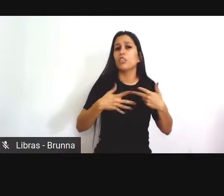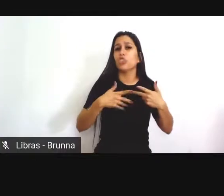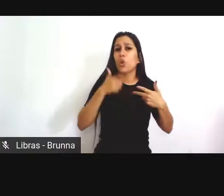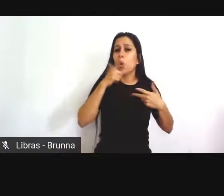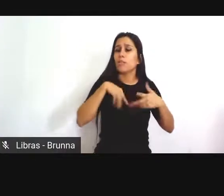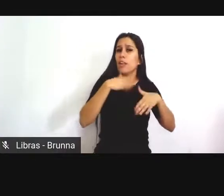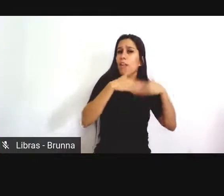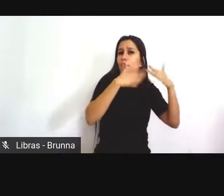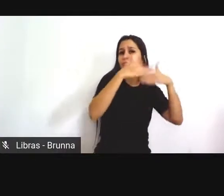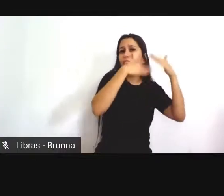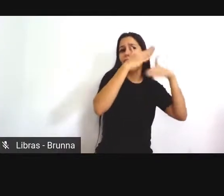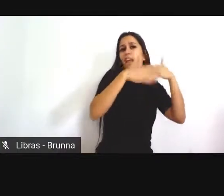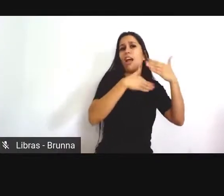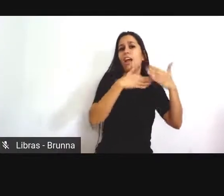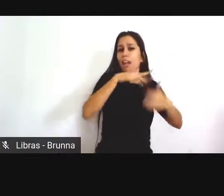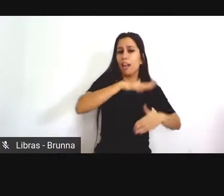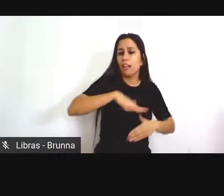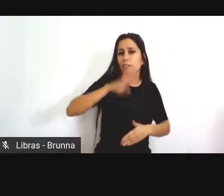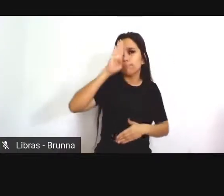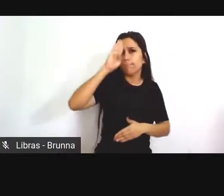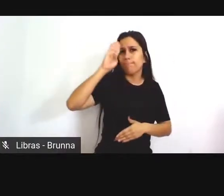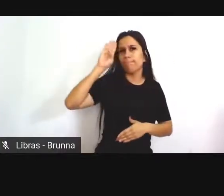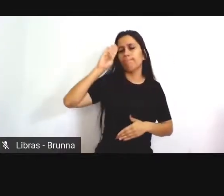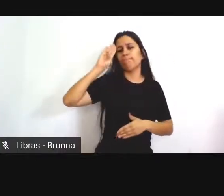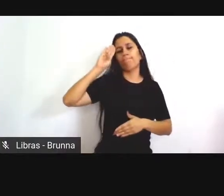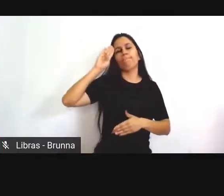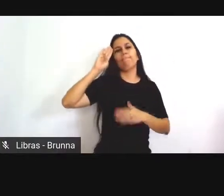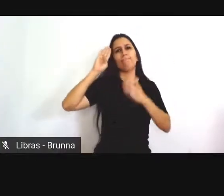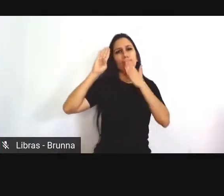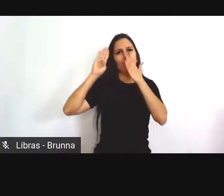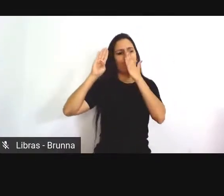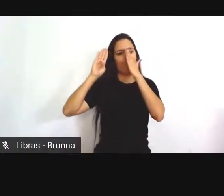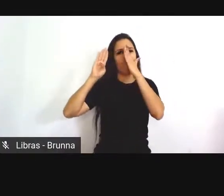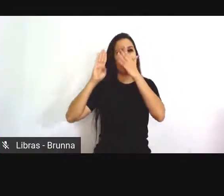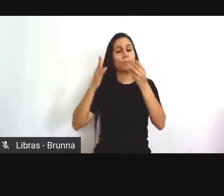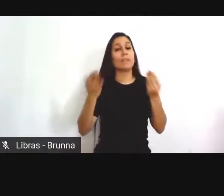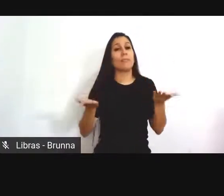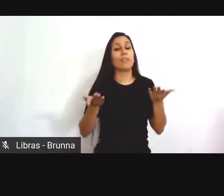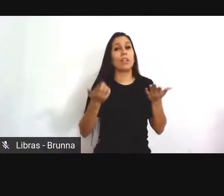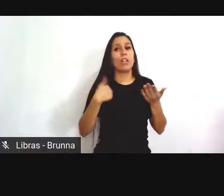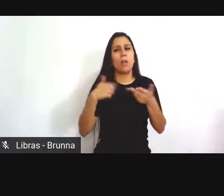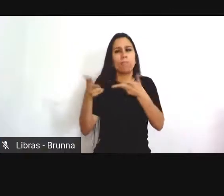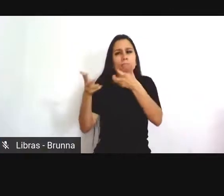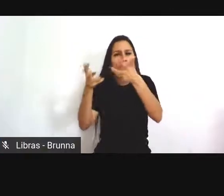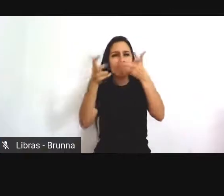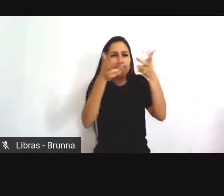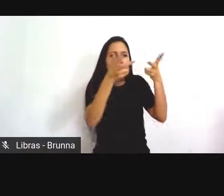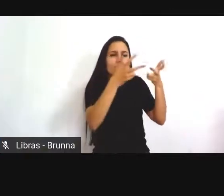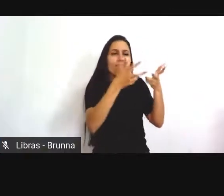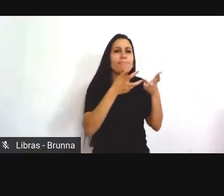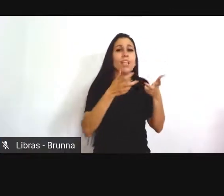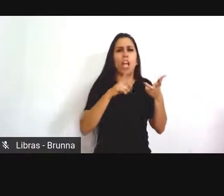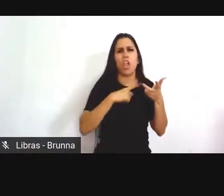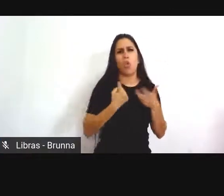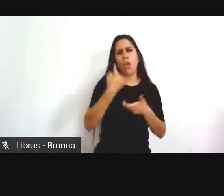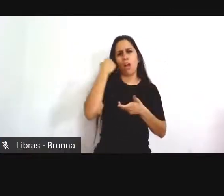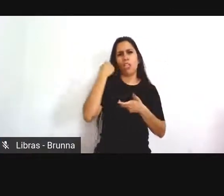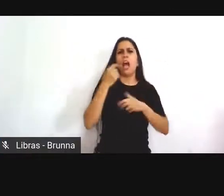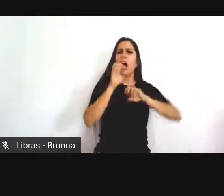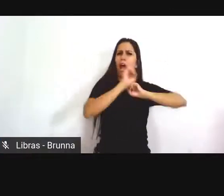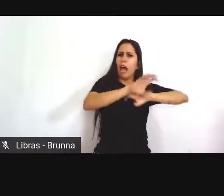numa frente acadêmica, em parte vinha da observação de que eu estava dando muita aula sobre aspectos